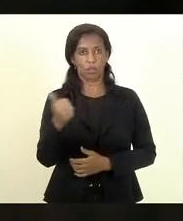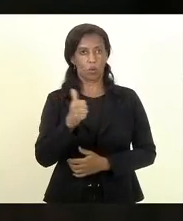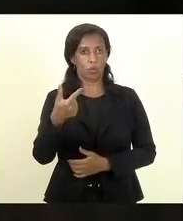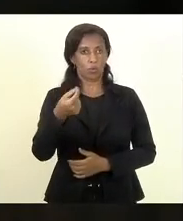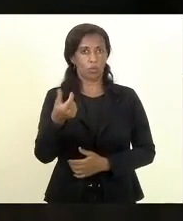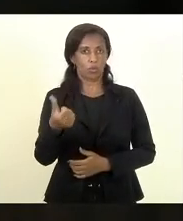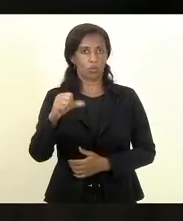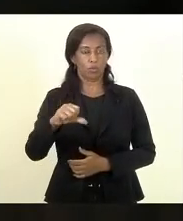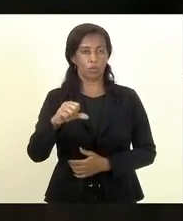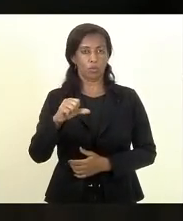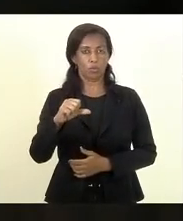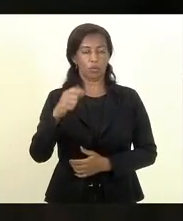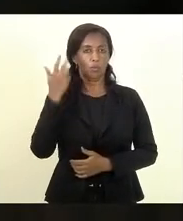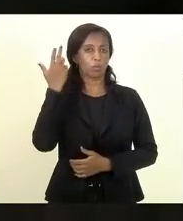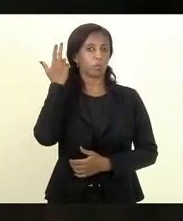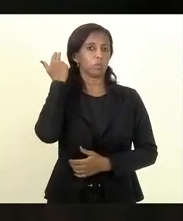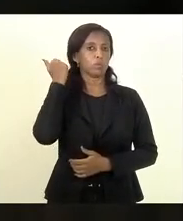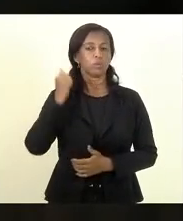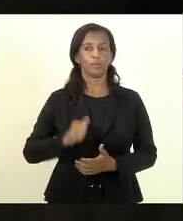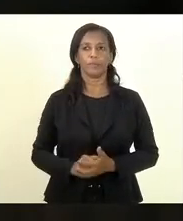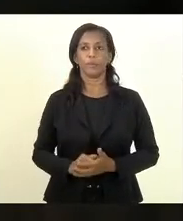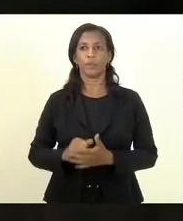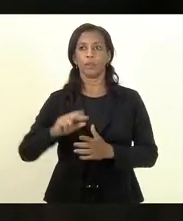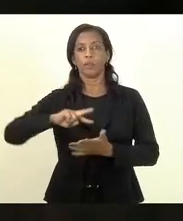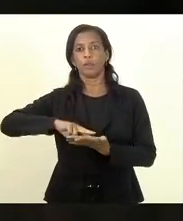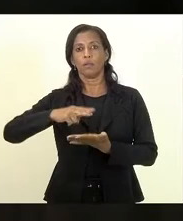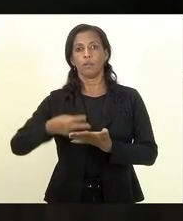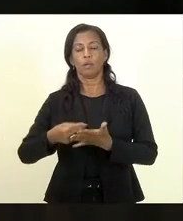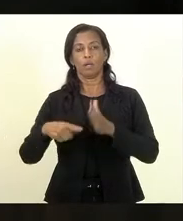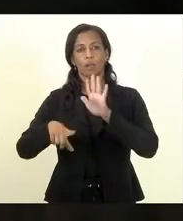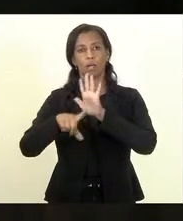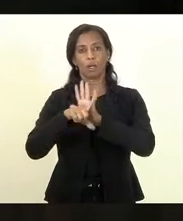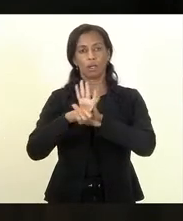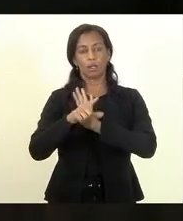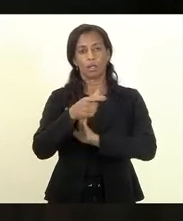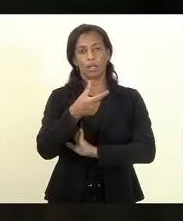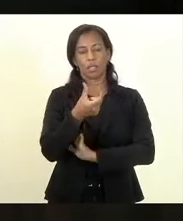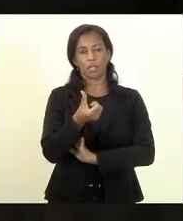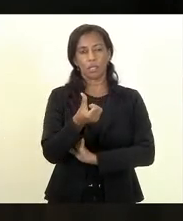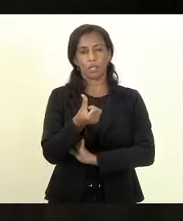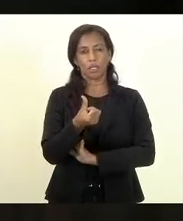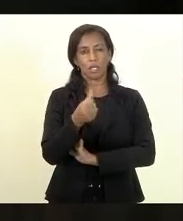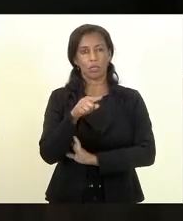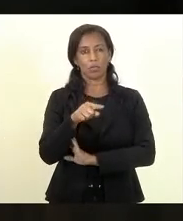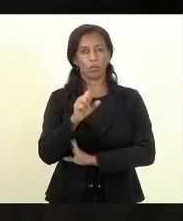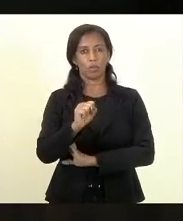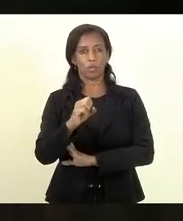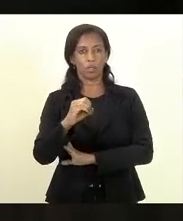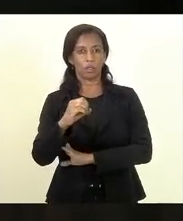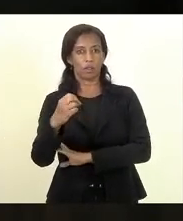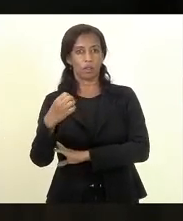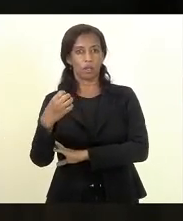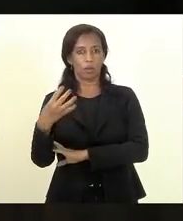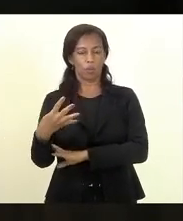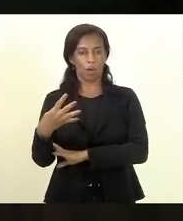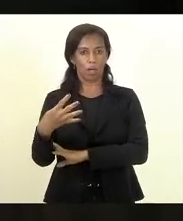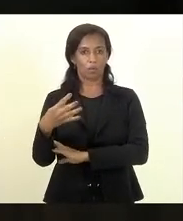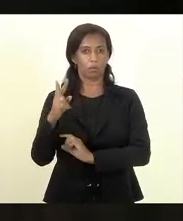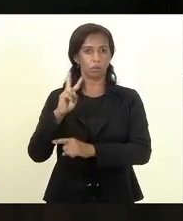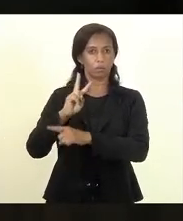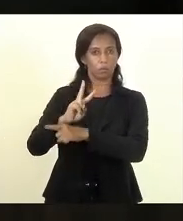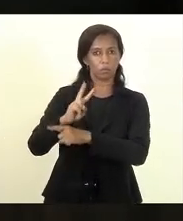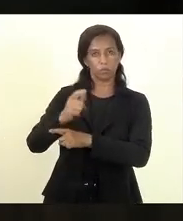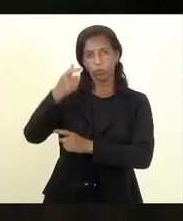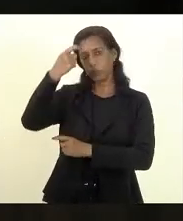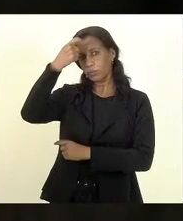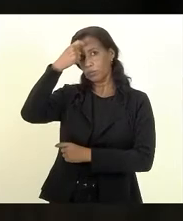411/2019, de autoria do deputado Eliomar Coelho, que altera a lei 6.084, de 22 de novembro de 2011, que institui o programa de prevenção e